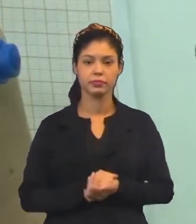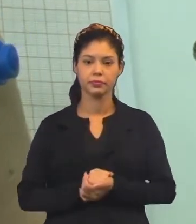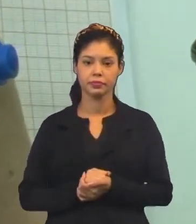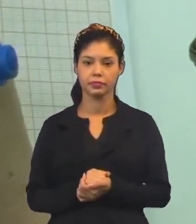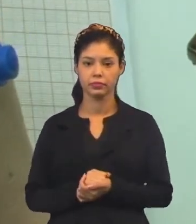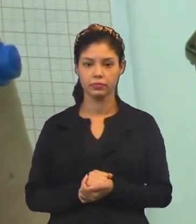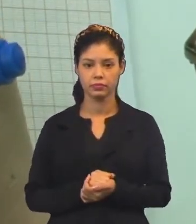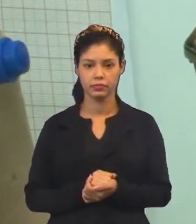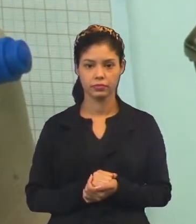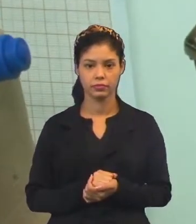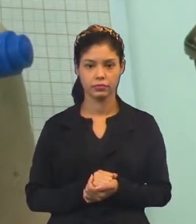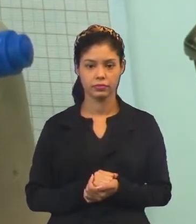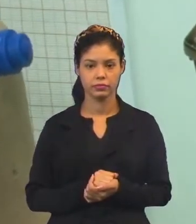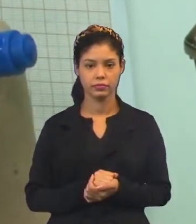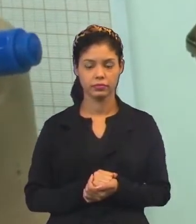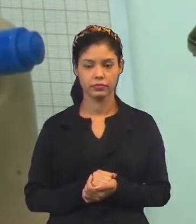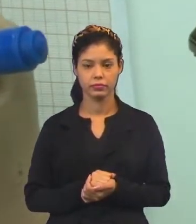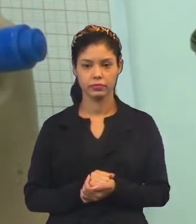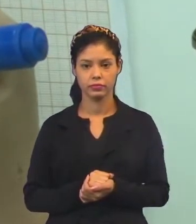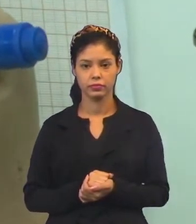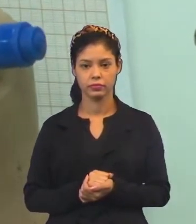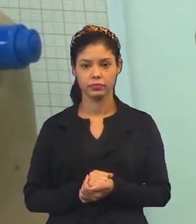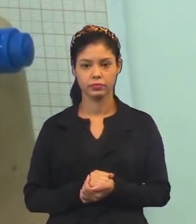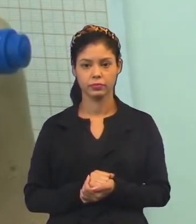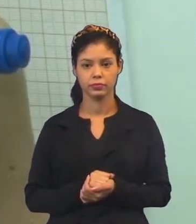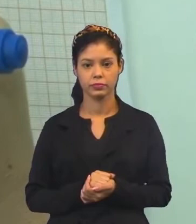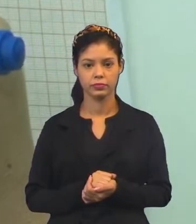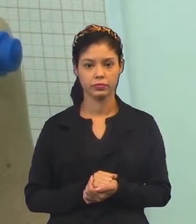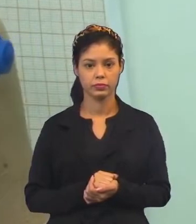calcular aqui a área dela.